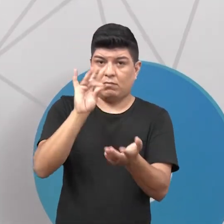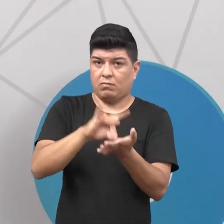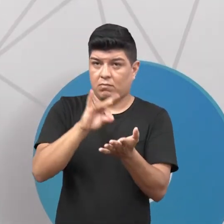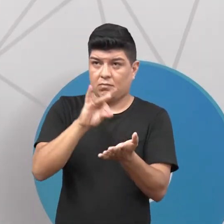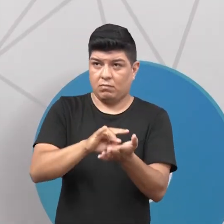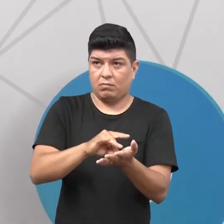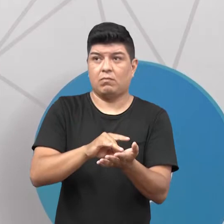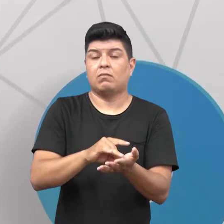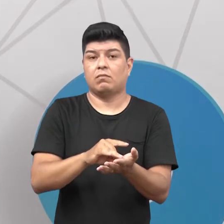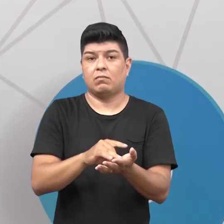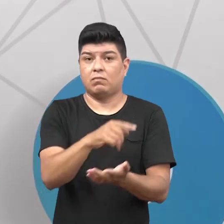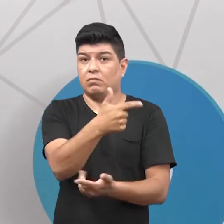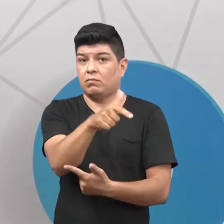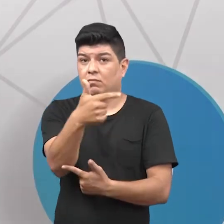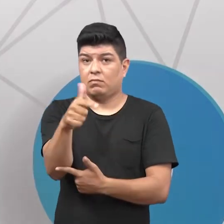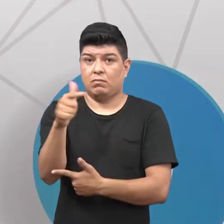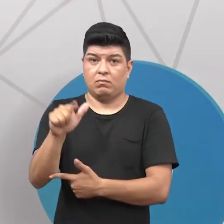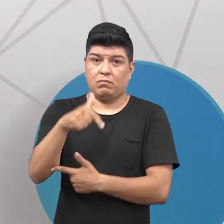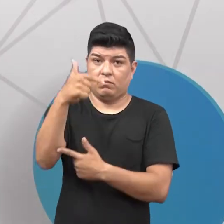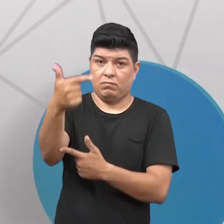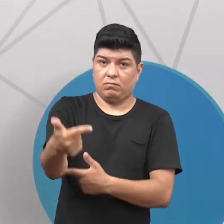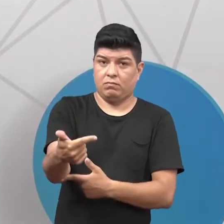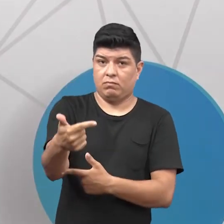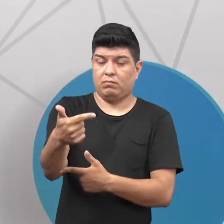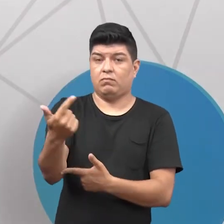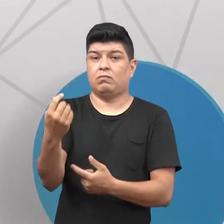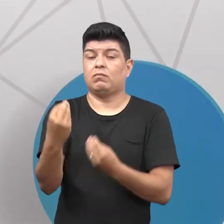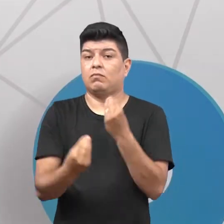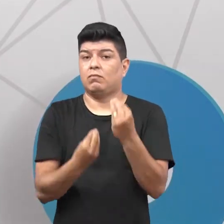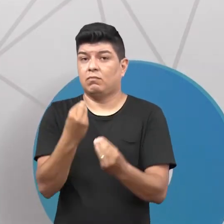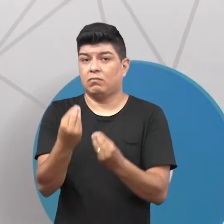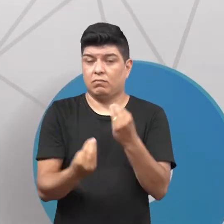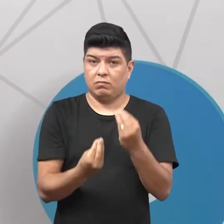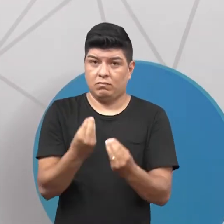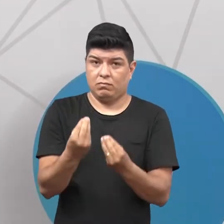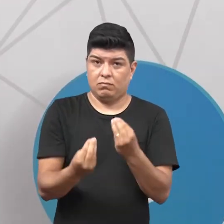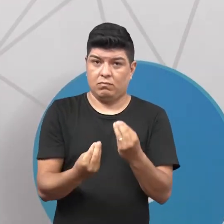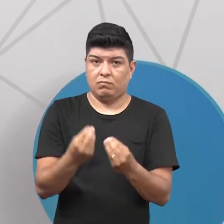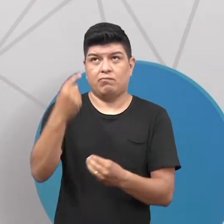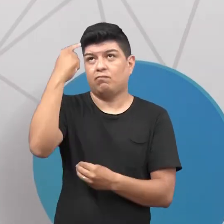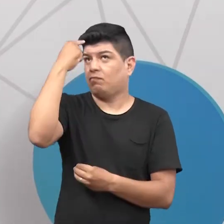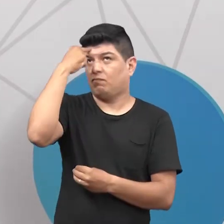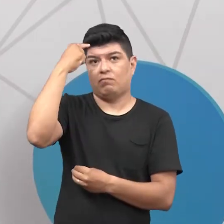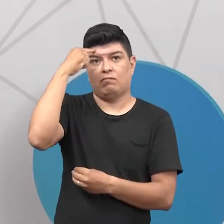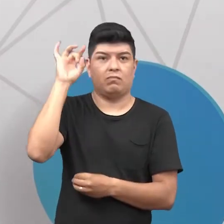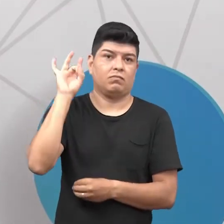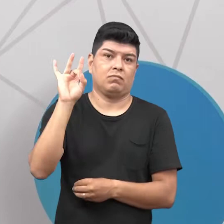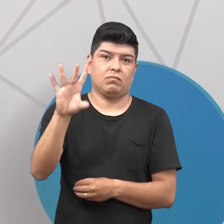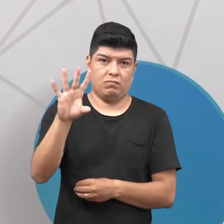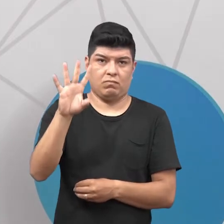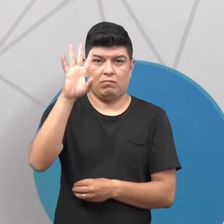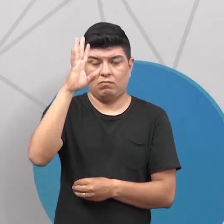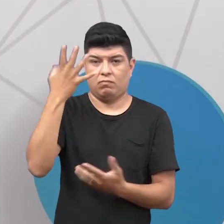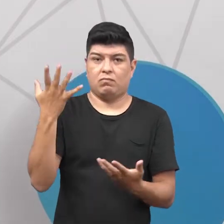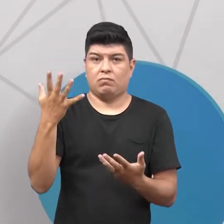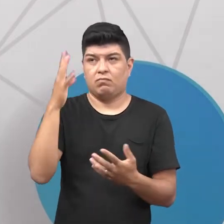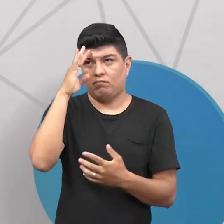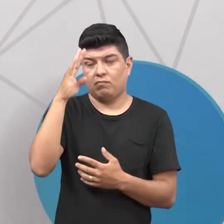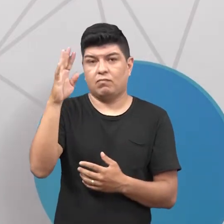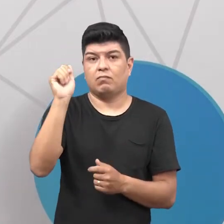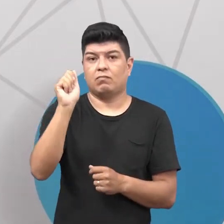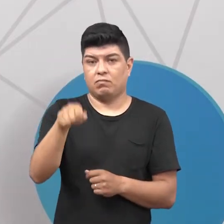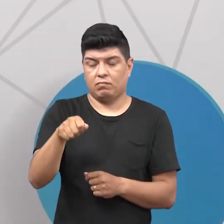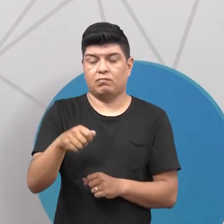razão. Ela não tem outro instrumento de trabalho que não seja a nossa cabeça, a nossa capacidade de